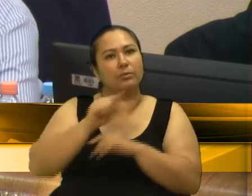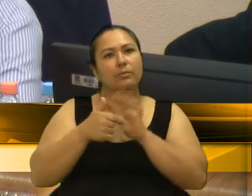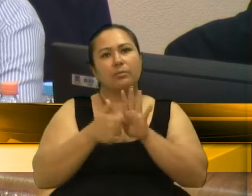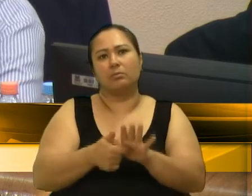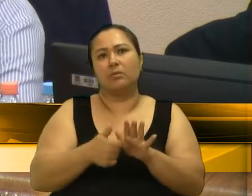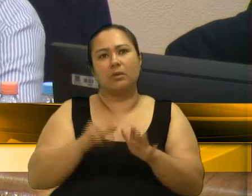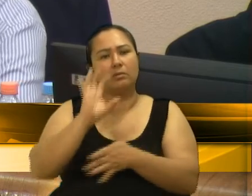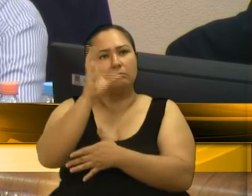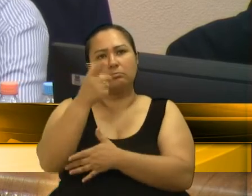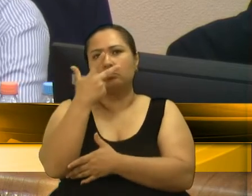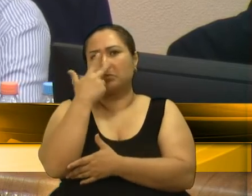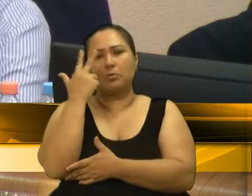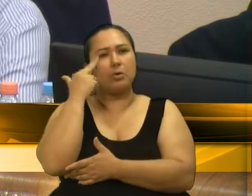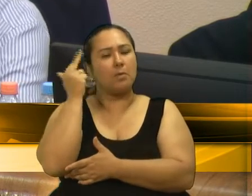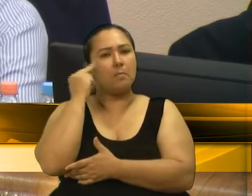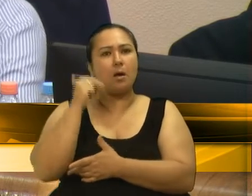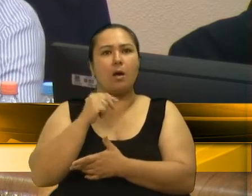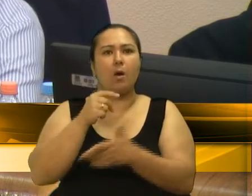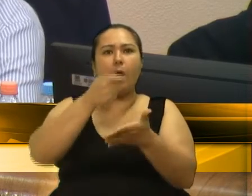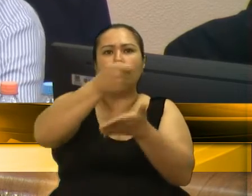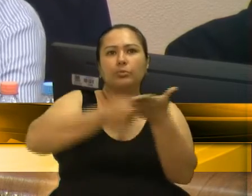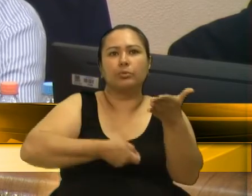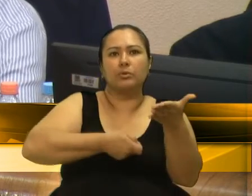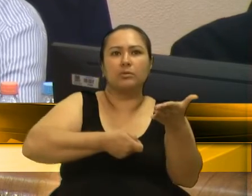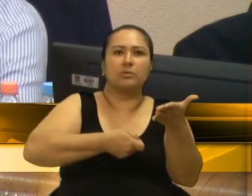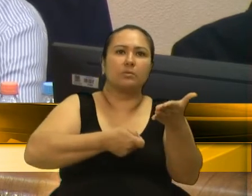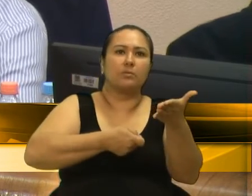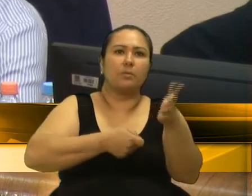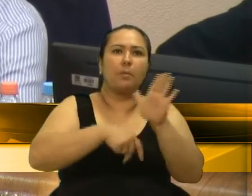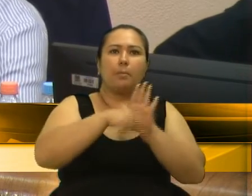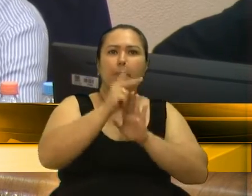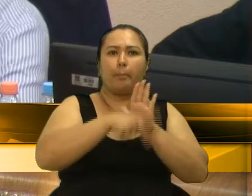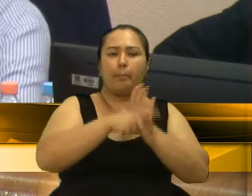pelas secretarias, a autorização por parte do protocolo geral,